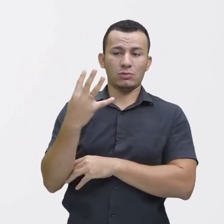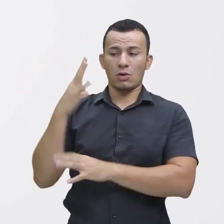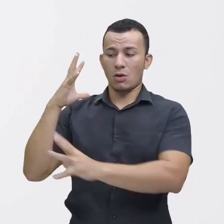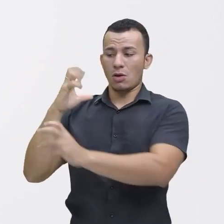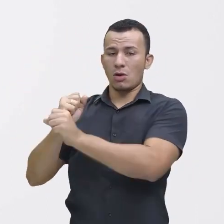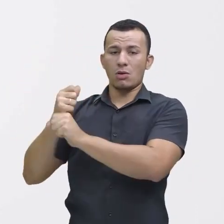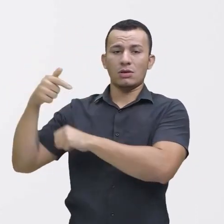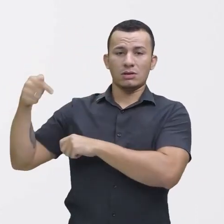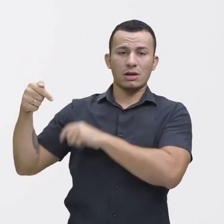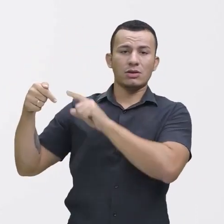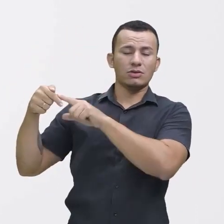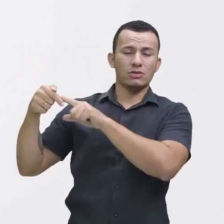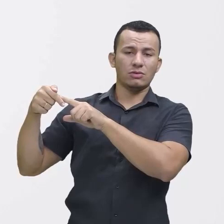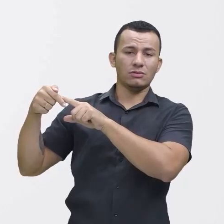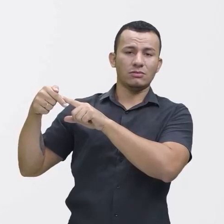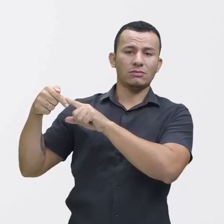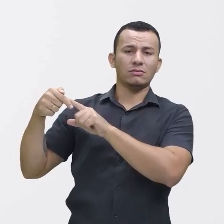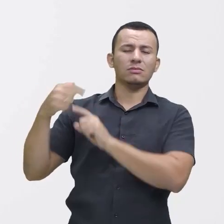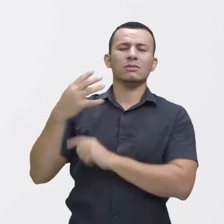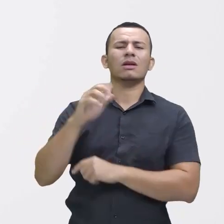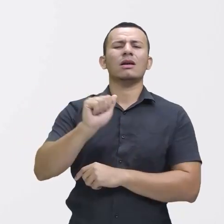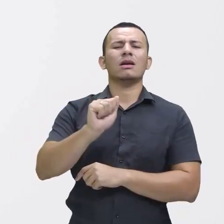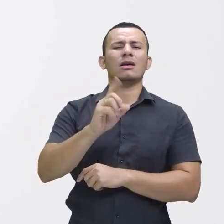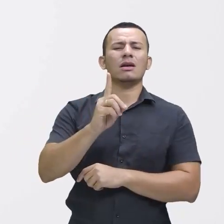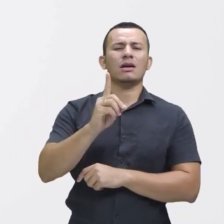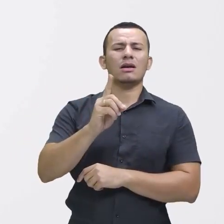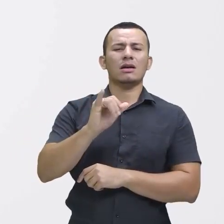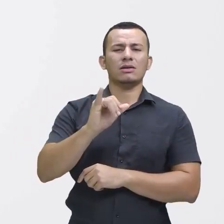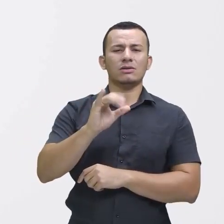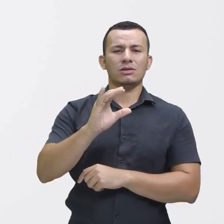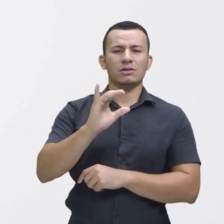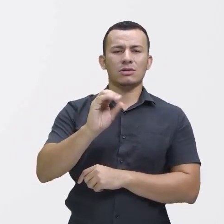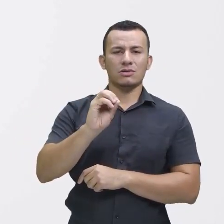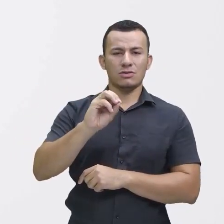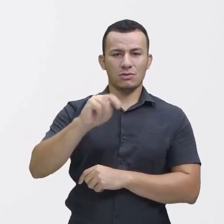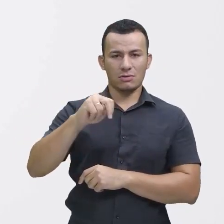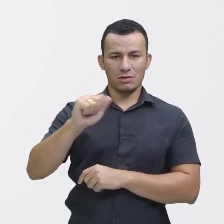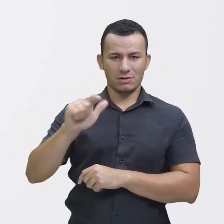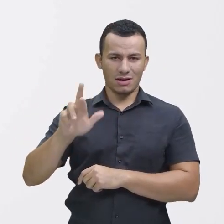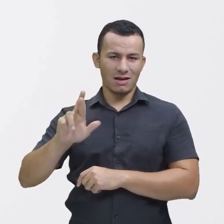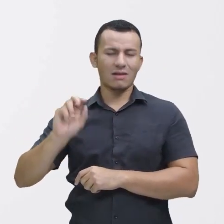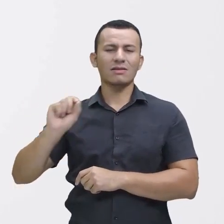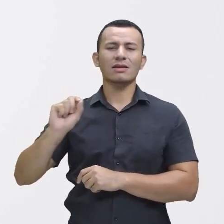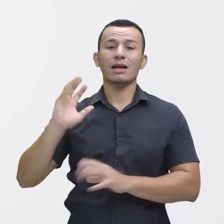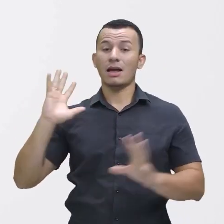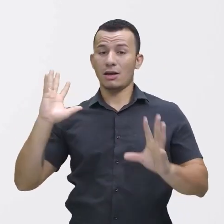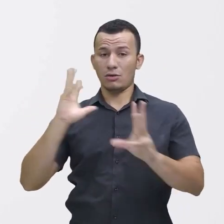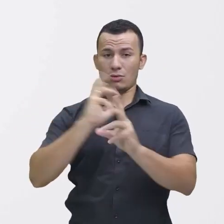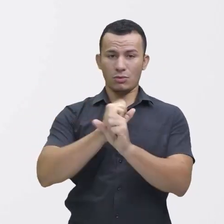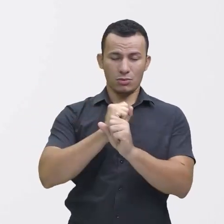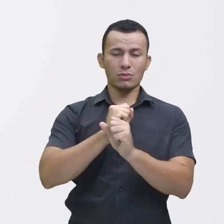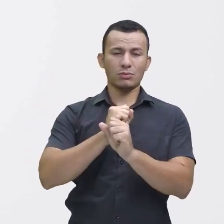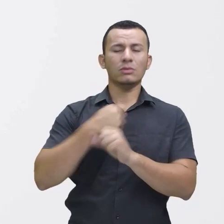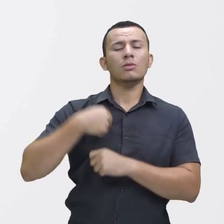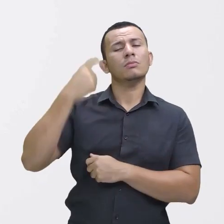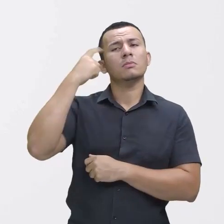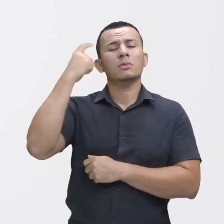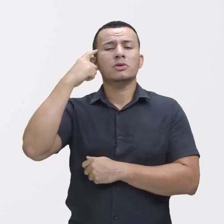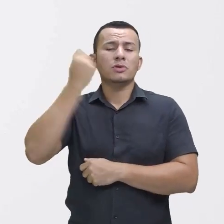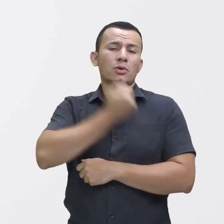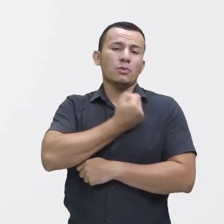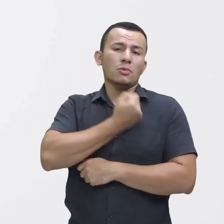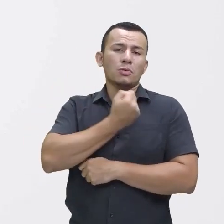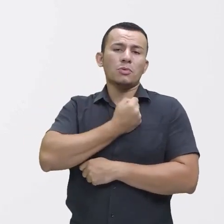O que é adicionar? Adicionar, eu juntei, eu somei. Eu pensei no número, somei